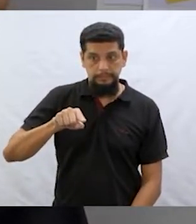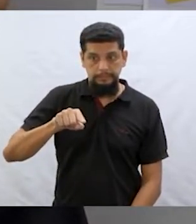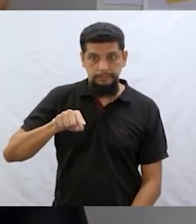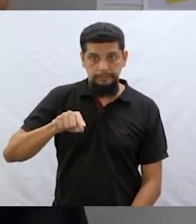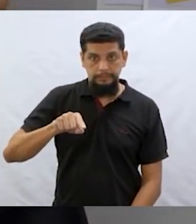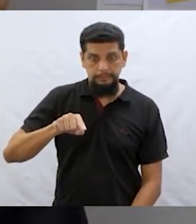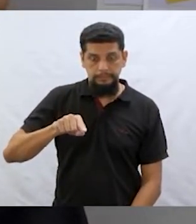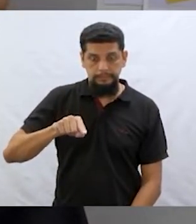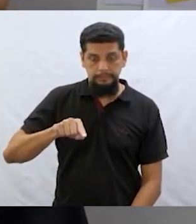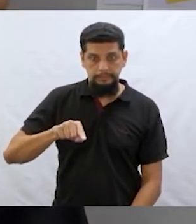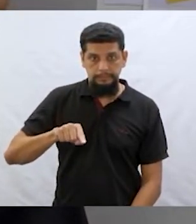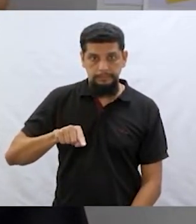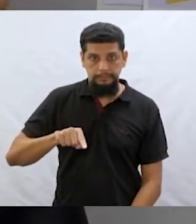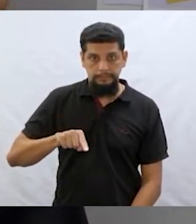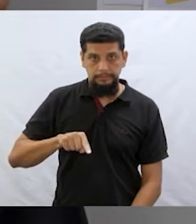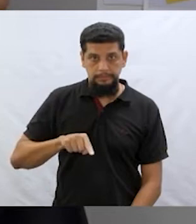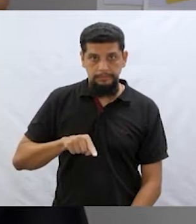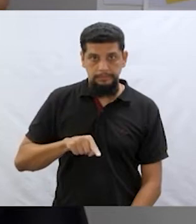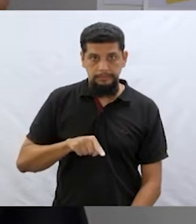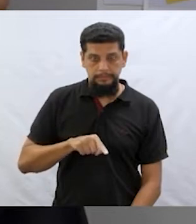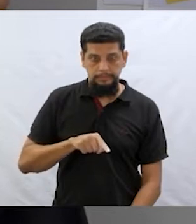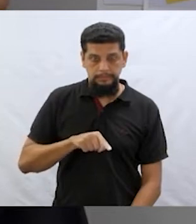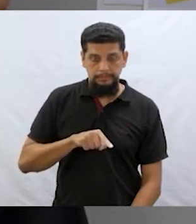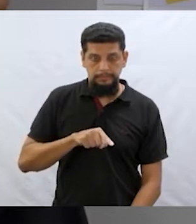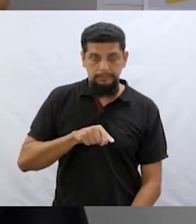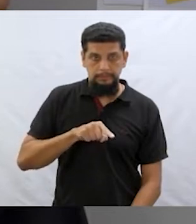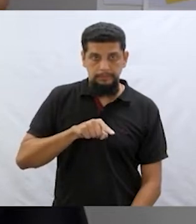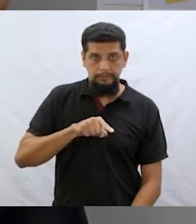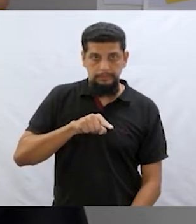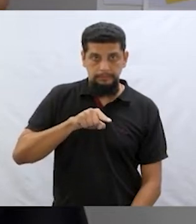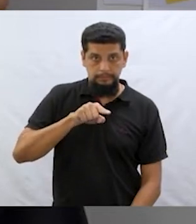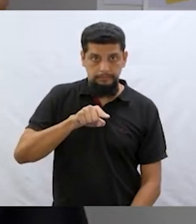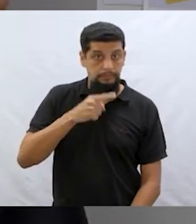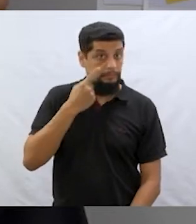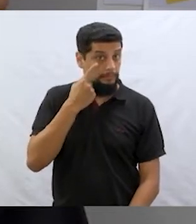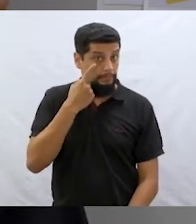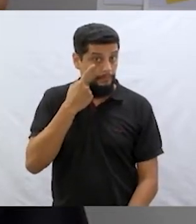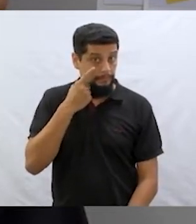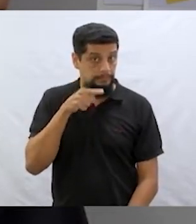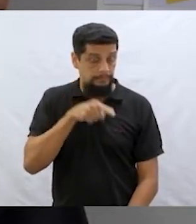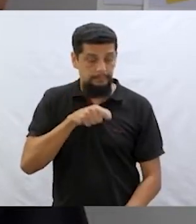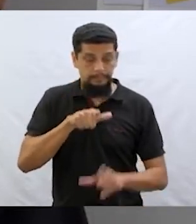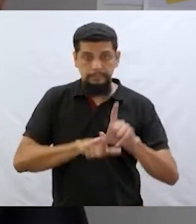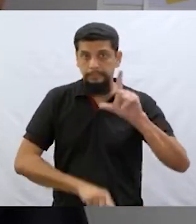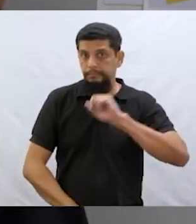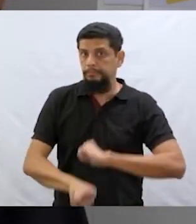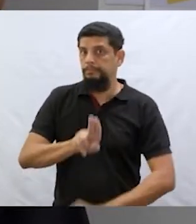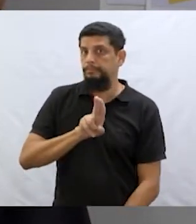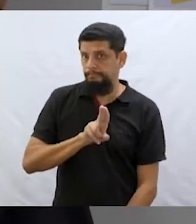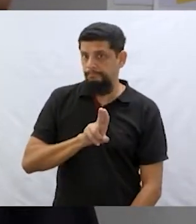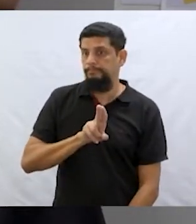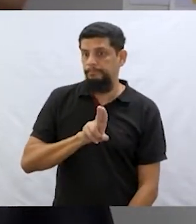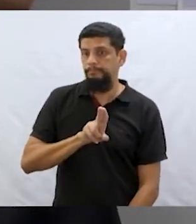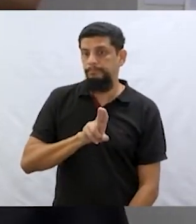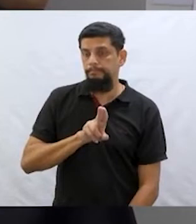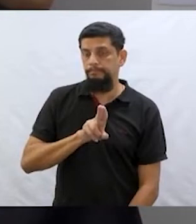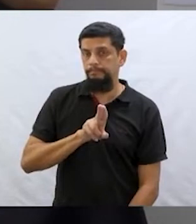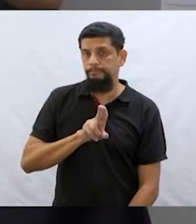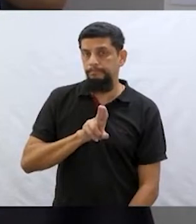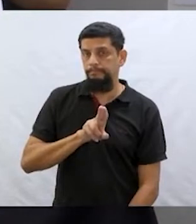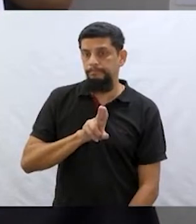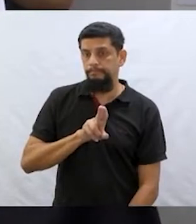aqui, lembrando que é bem redondinho aqui embaixo, ó. Esta é a letra